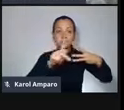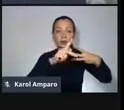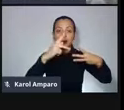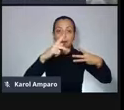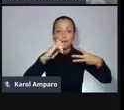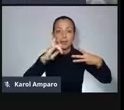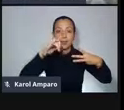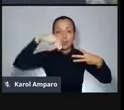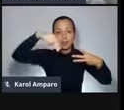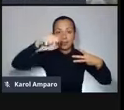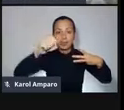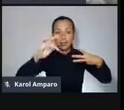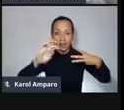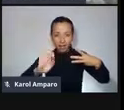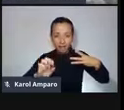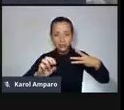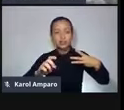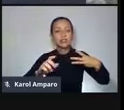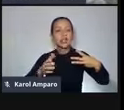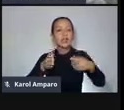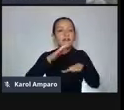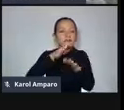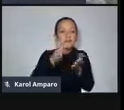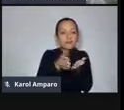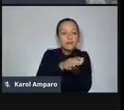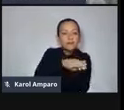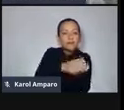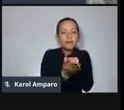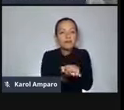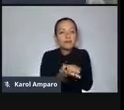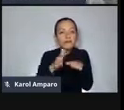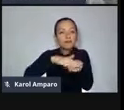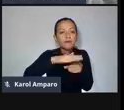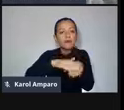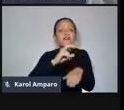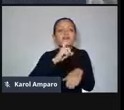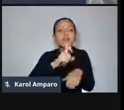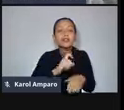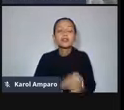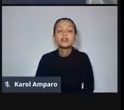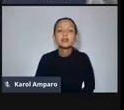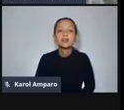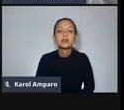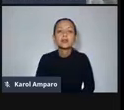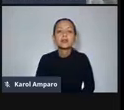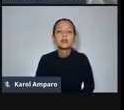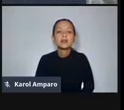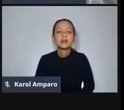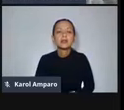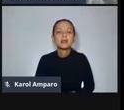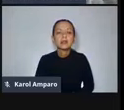dele, é uma capa verde. E nessa segunda edição ele faz uma apresentação,